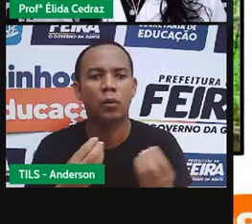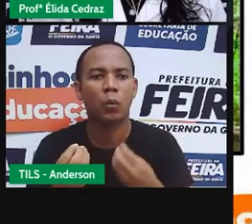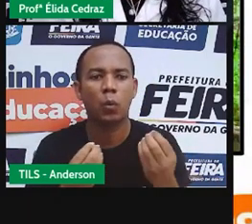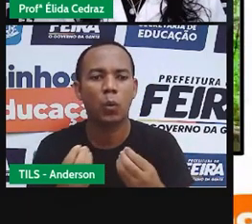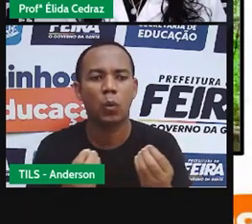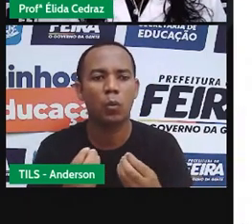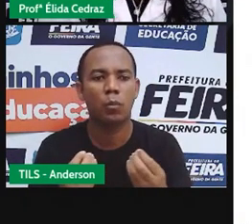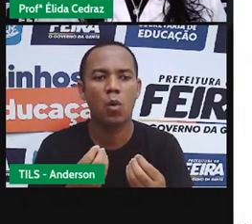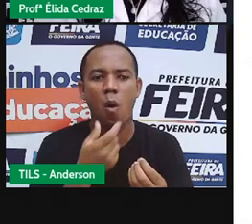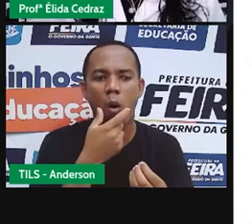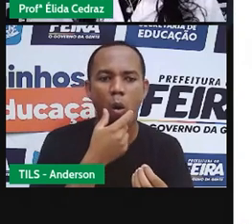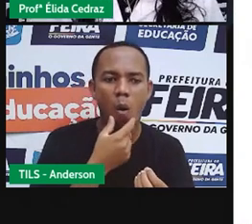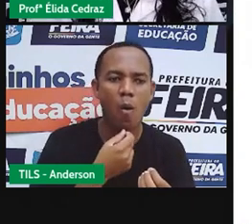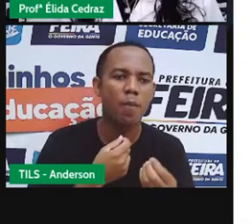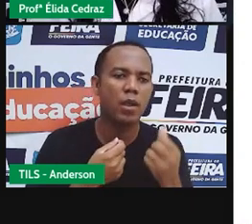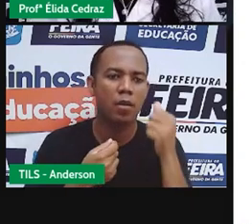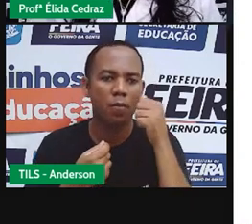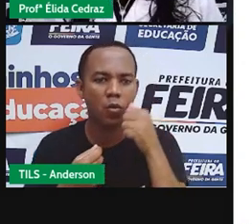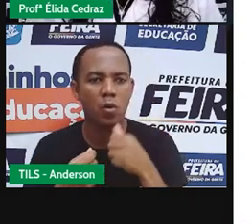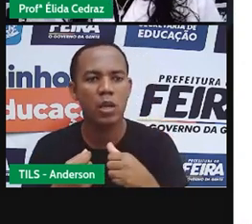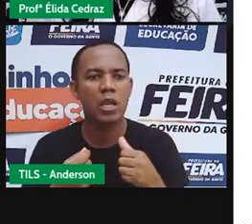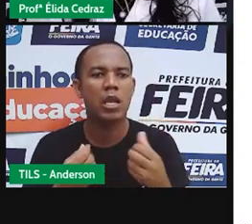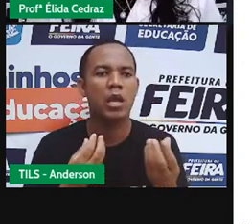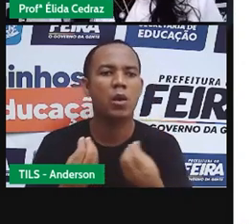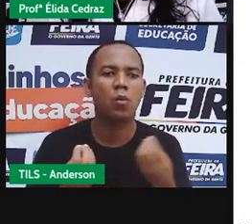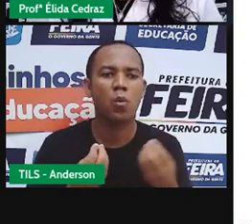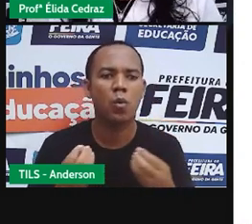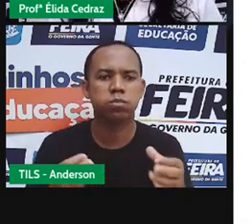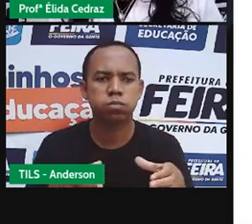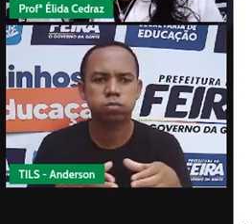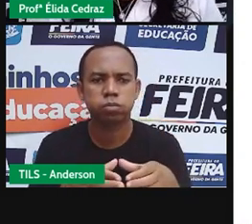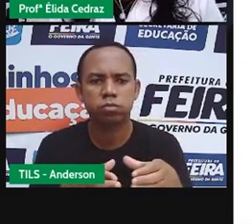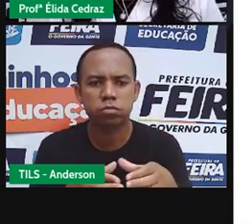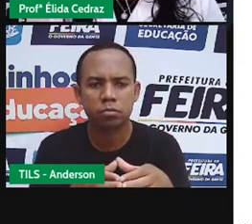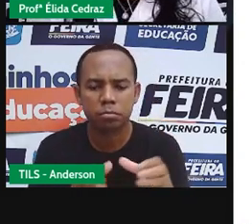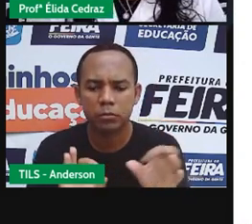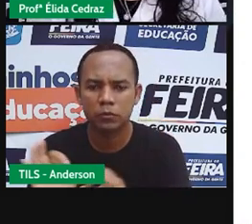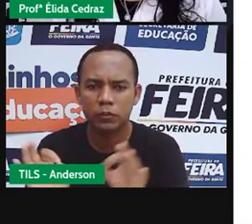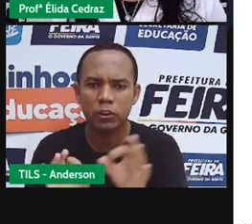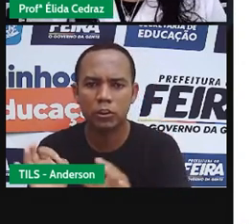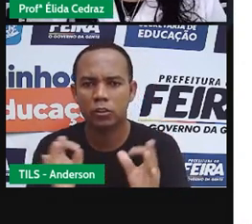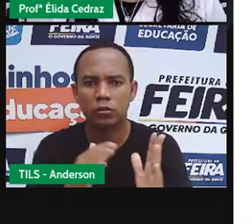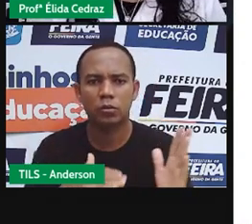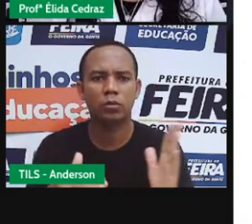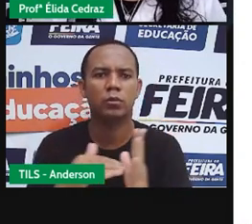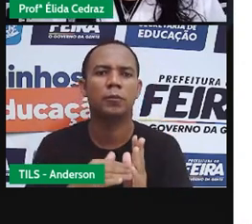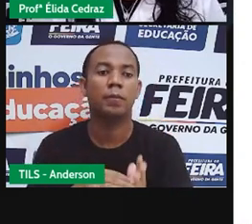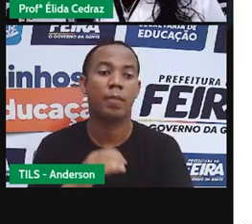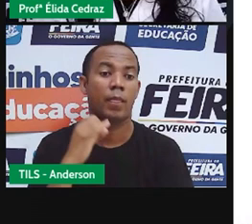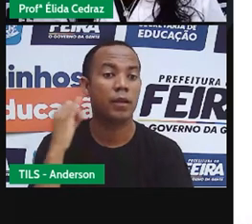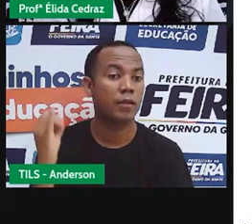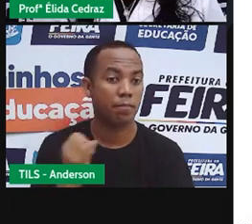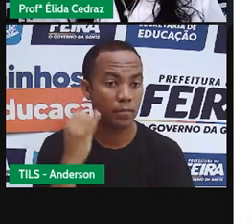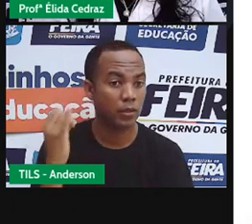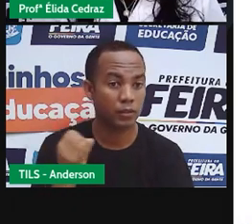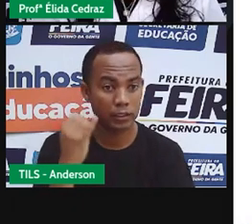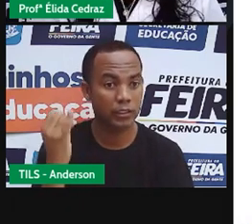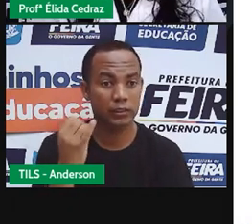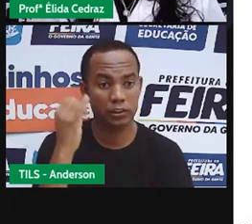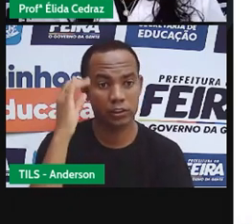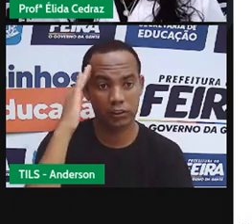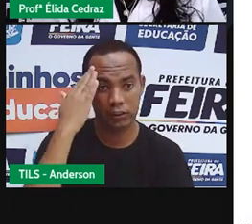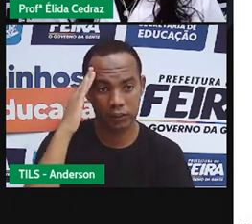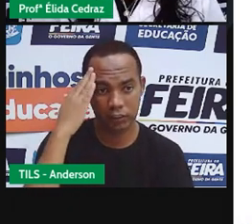é dividido entre homens e mulheres e com a participação de todos. O importante é entender que